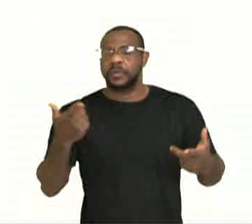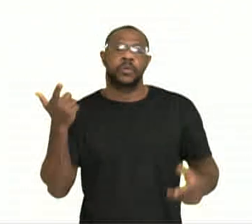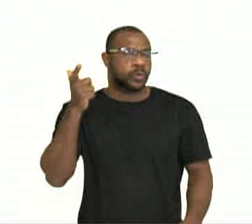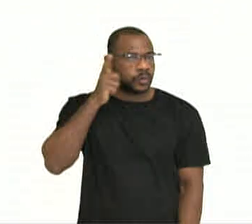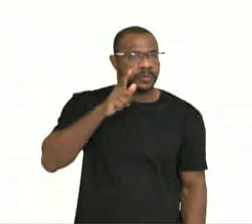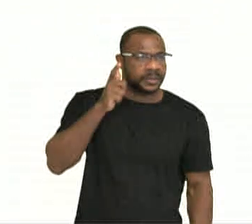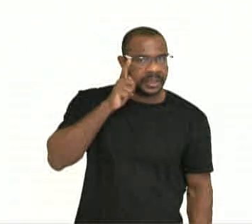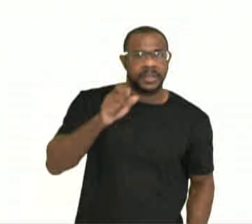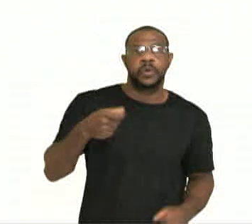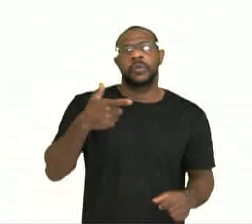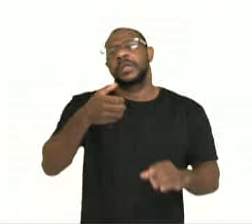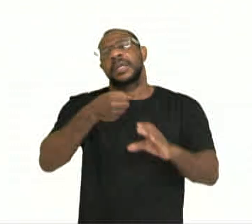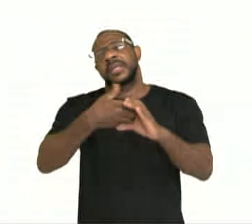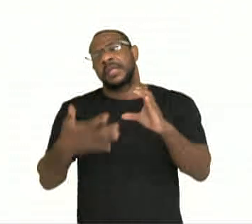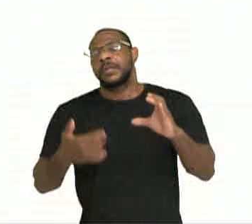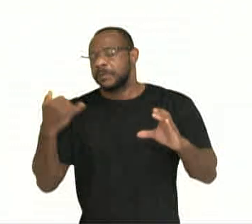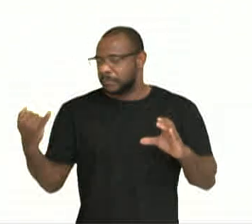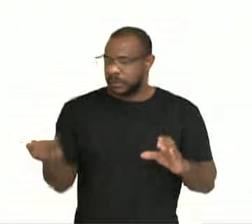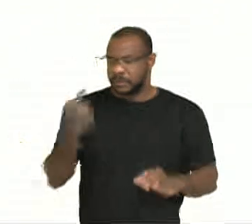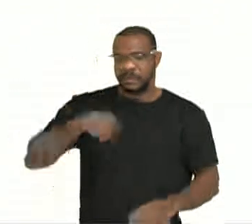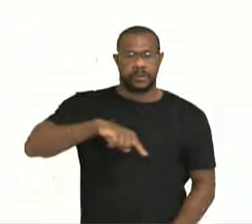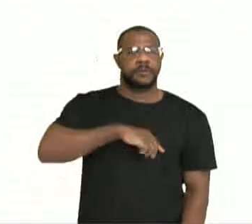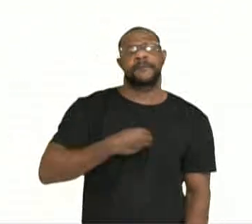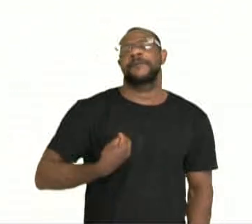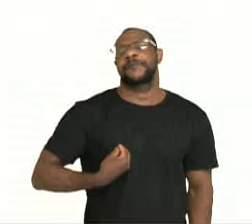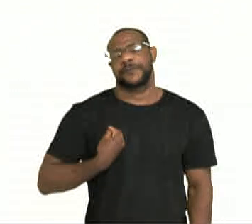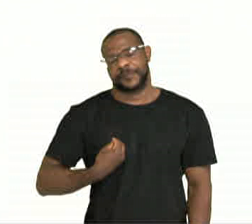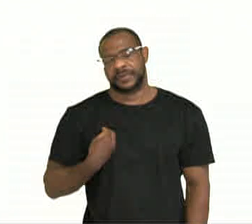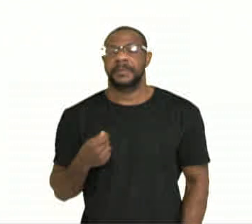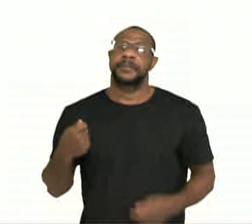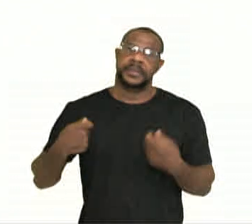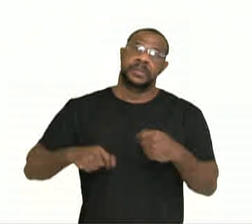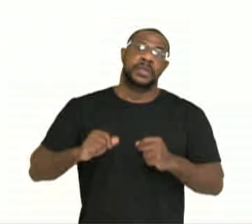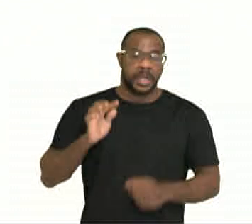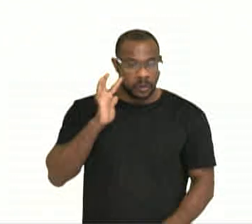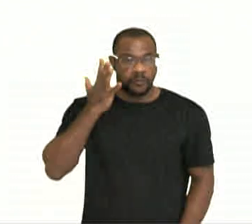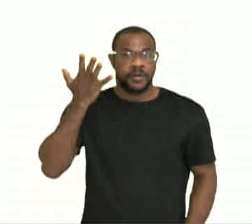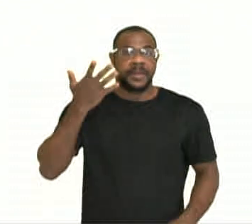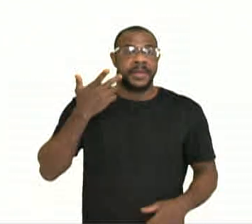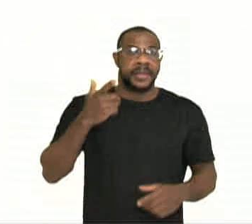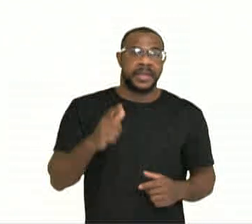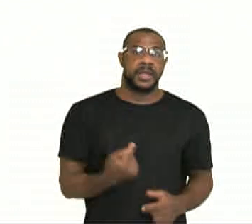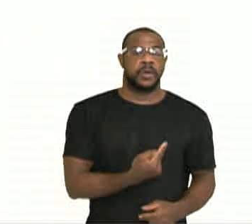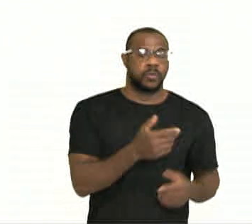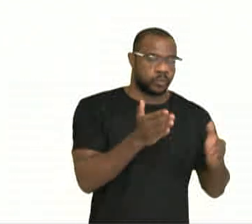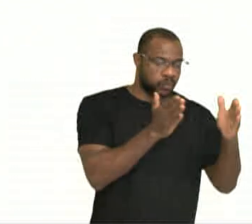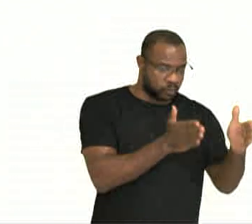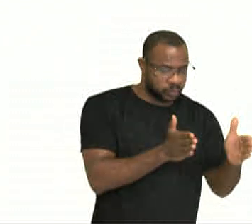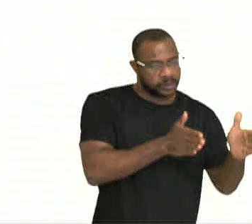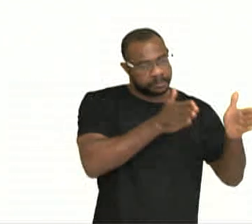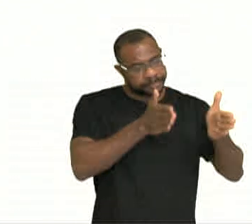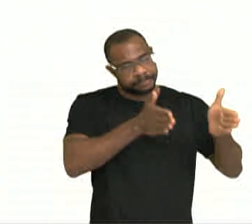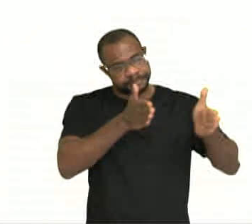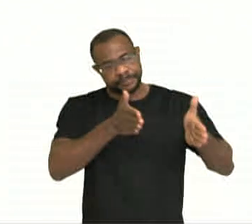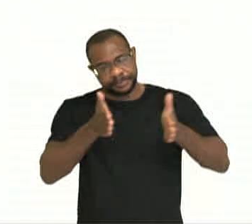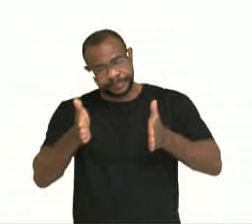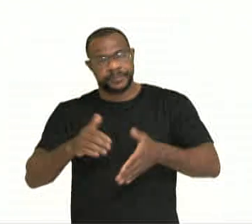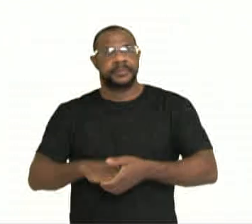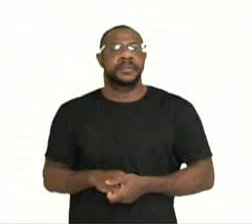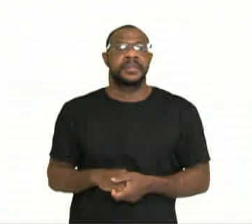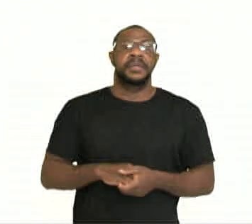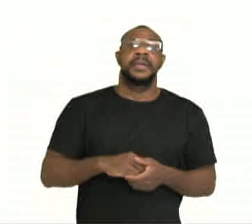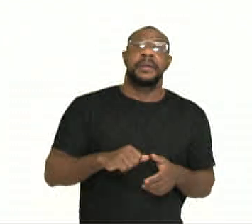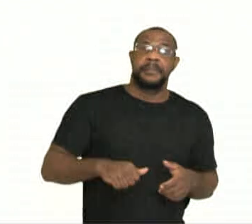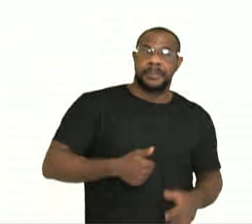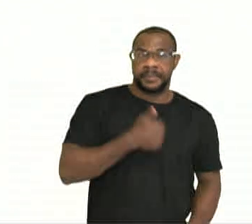outras características importantes para a minha vida. Então é preciso resolver uma parte para encaminhar para outra. Primeiro